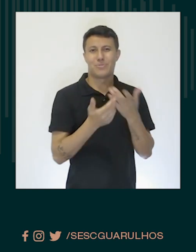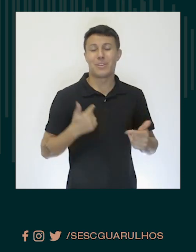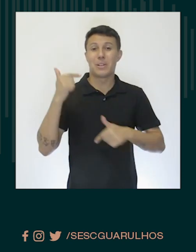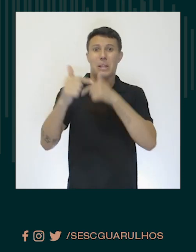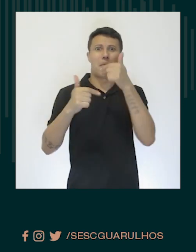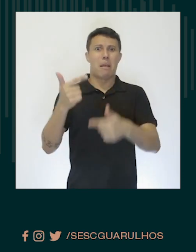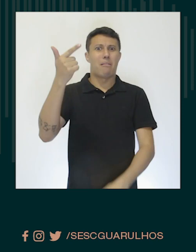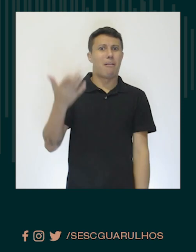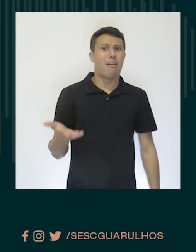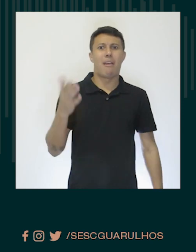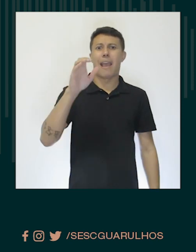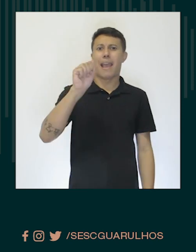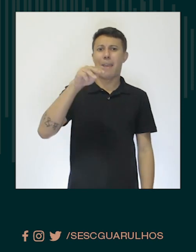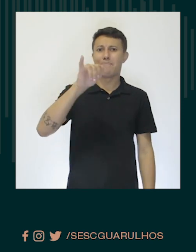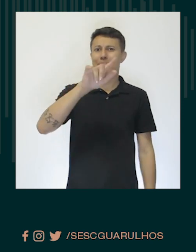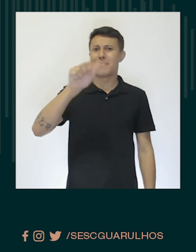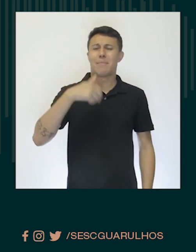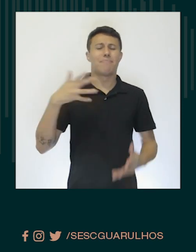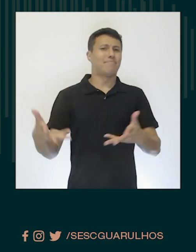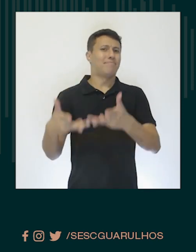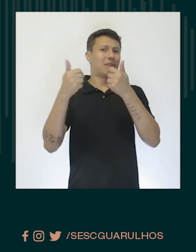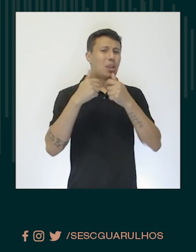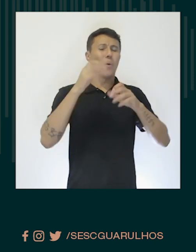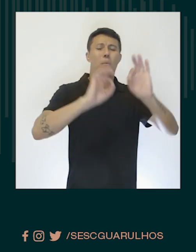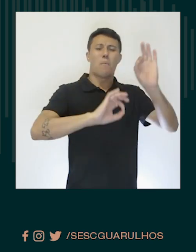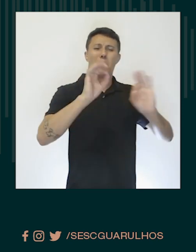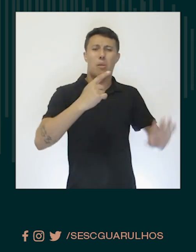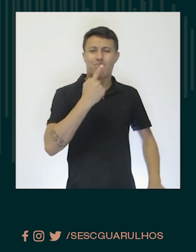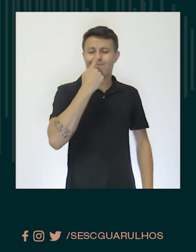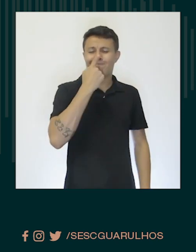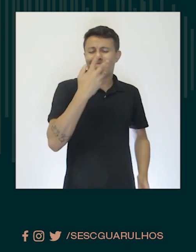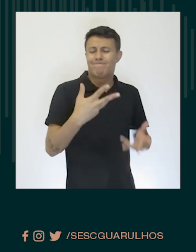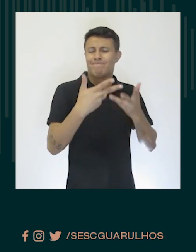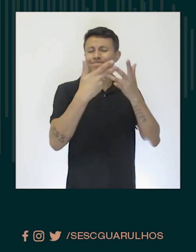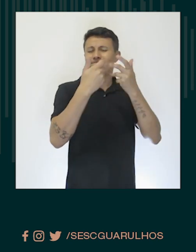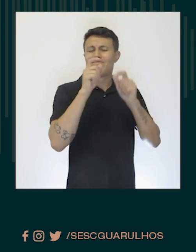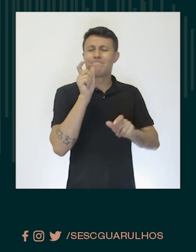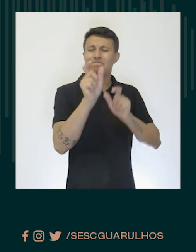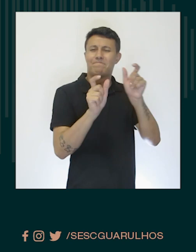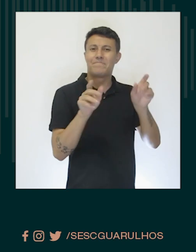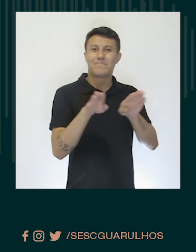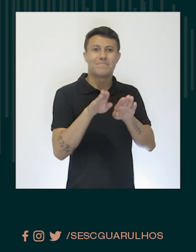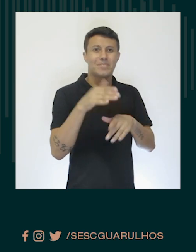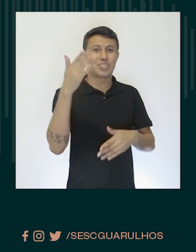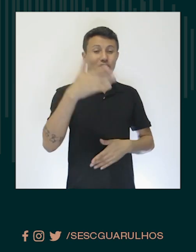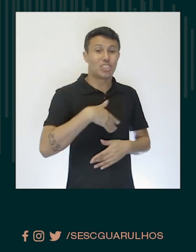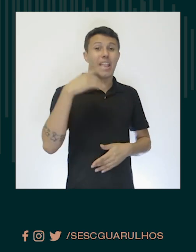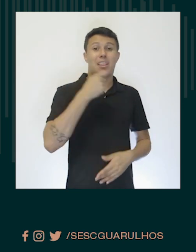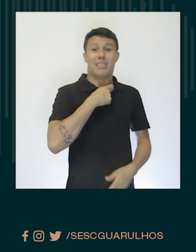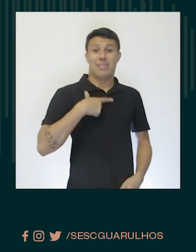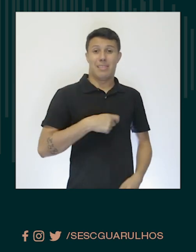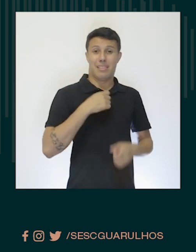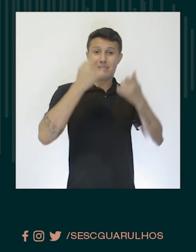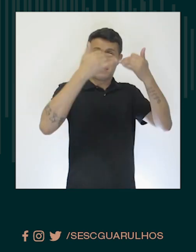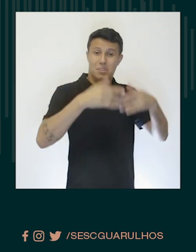muito bom também, tá no Projeto Essência, fora todas essas paradas aí que a Dani já enfatizou. Quero falar